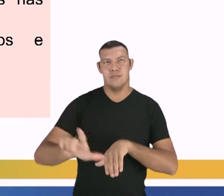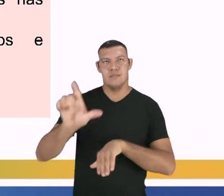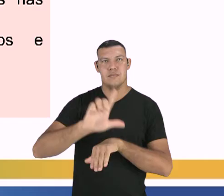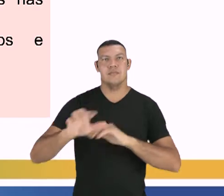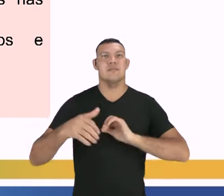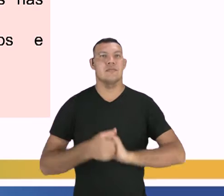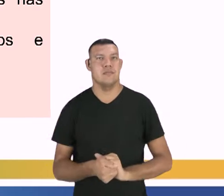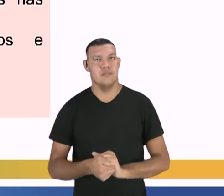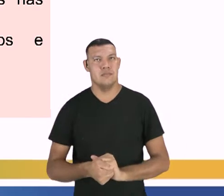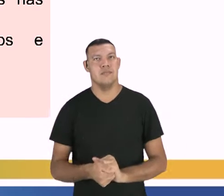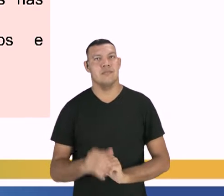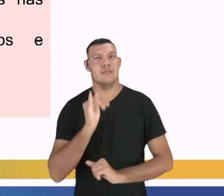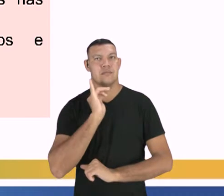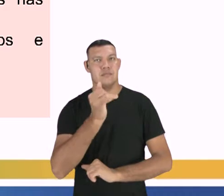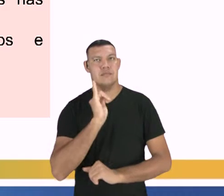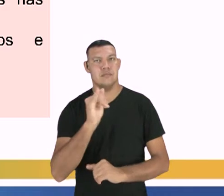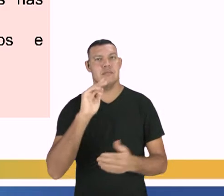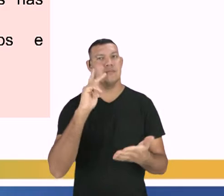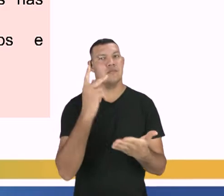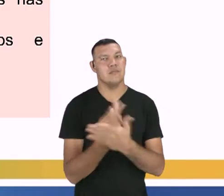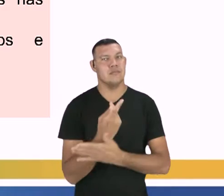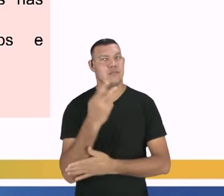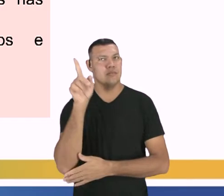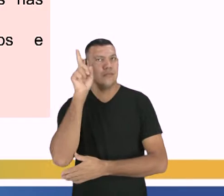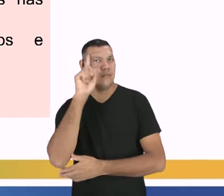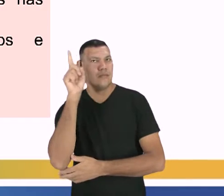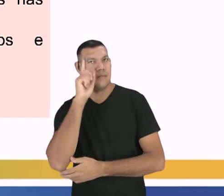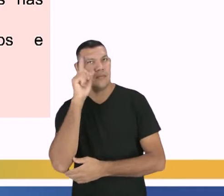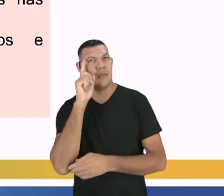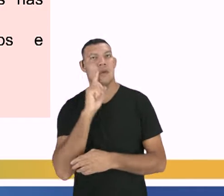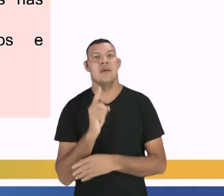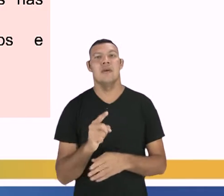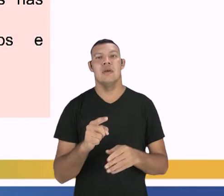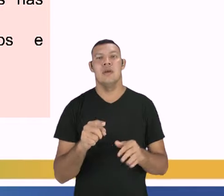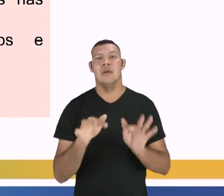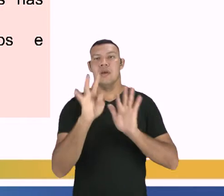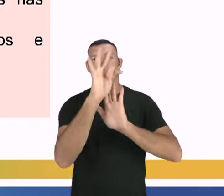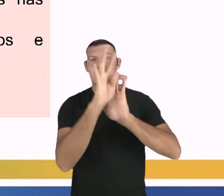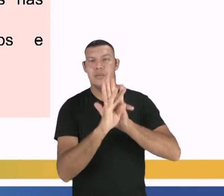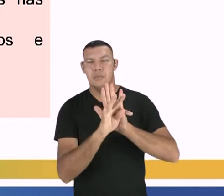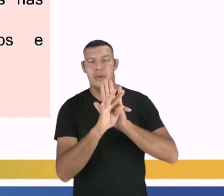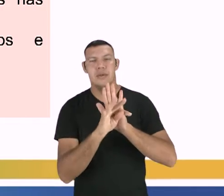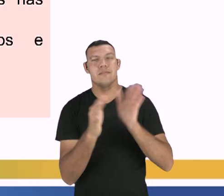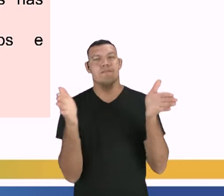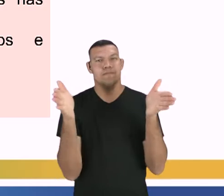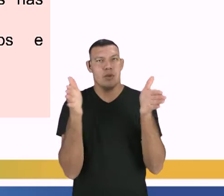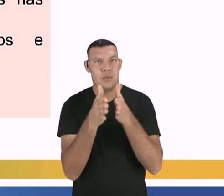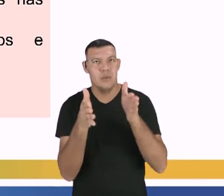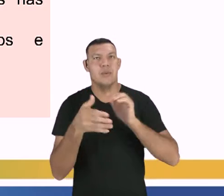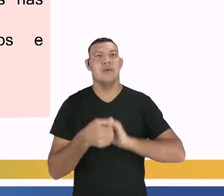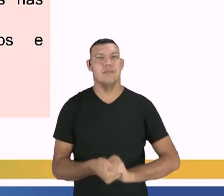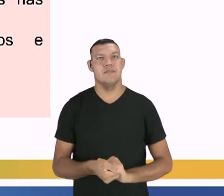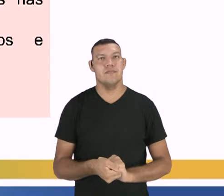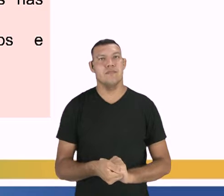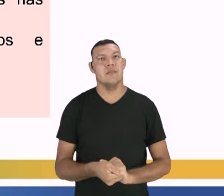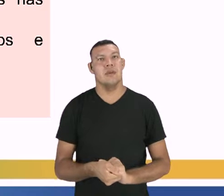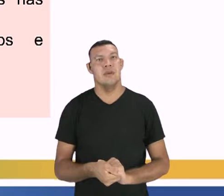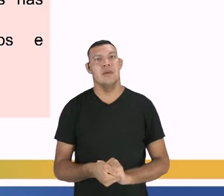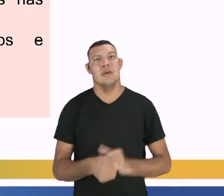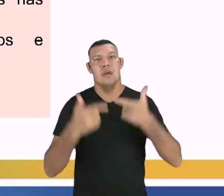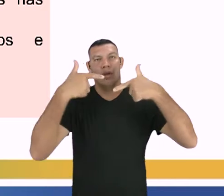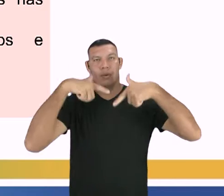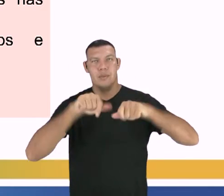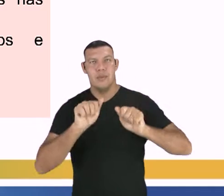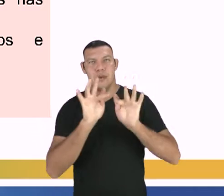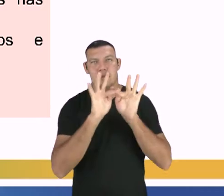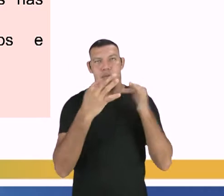ela é caracterizada por textos curtos e de fácil compreensão, linguagem simples e descontraída, poucos